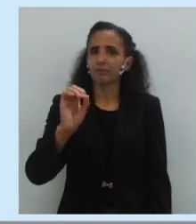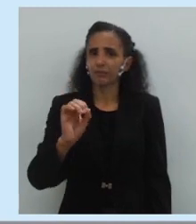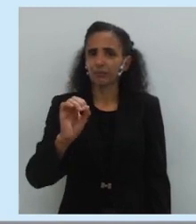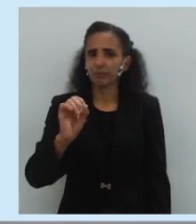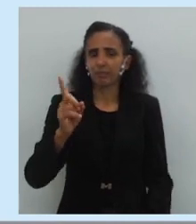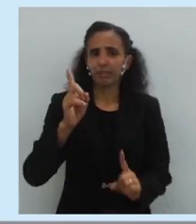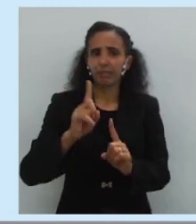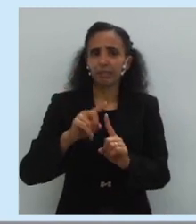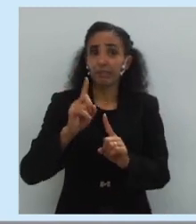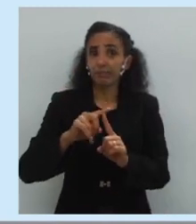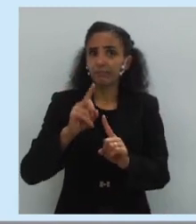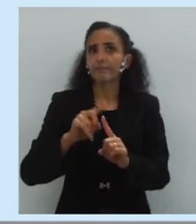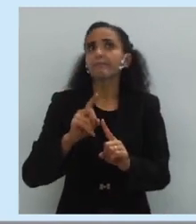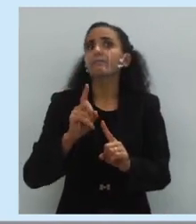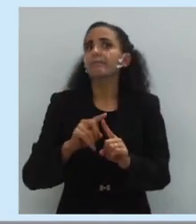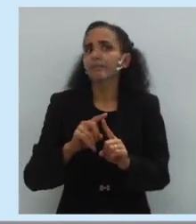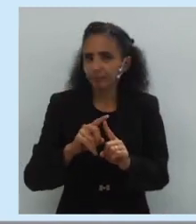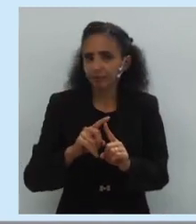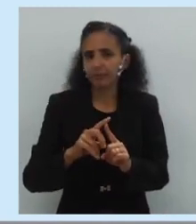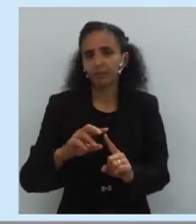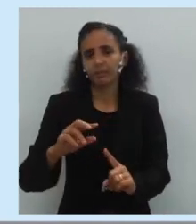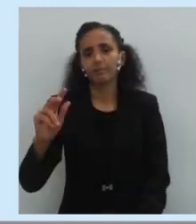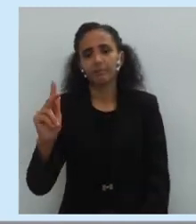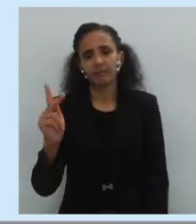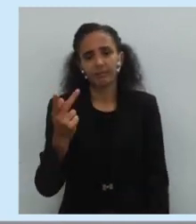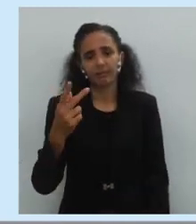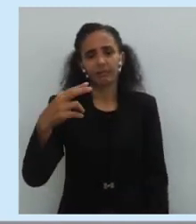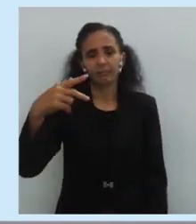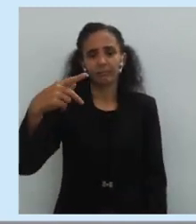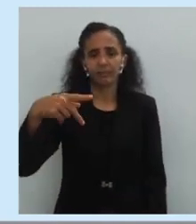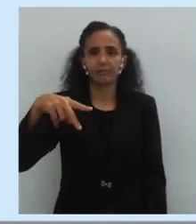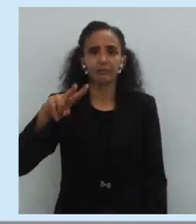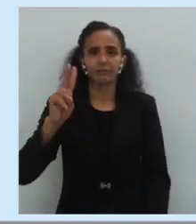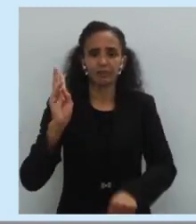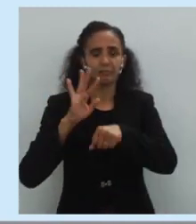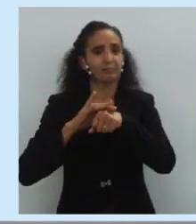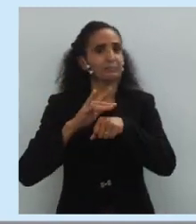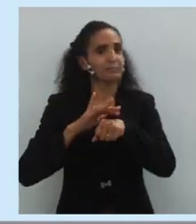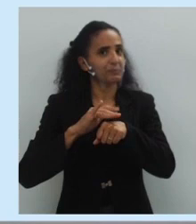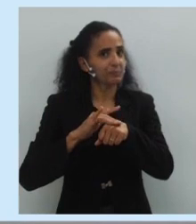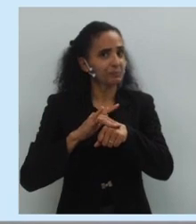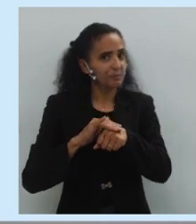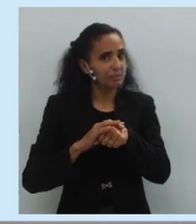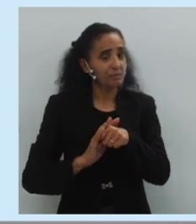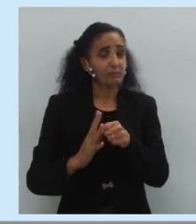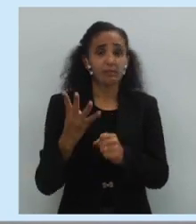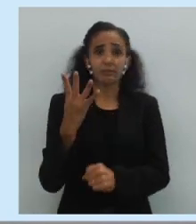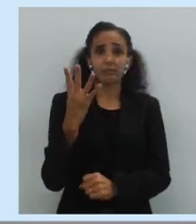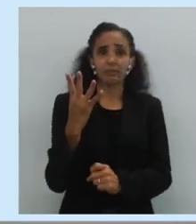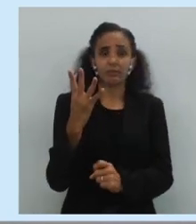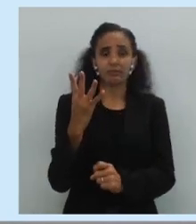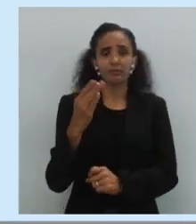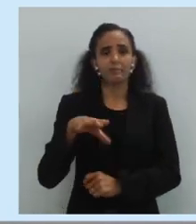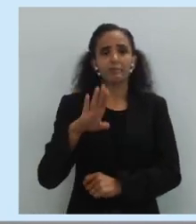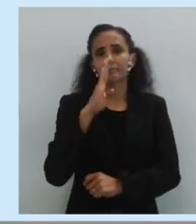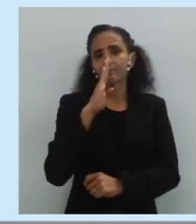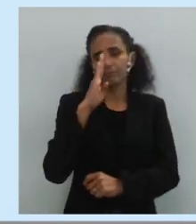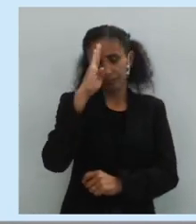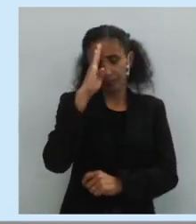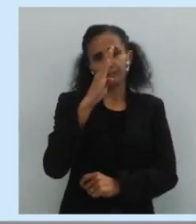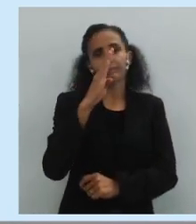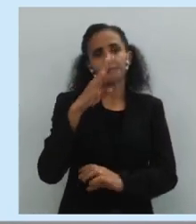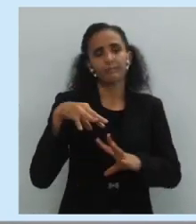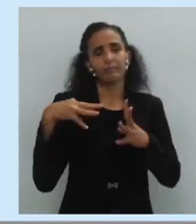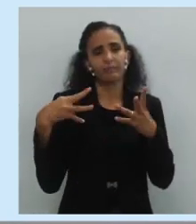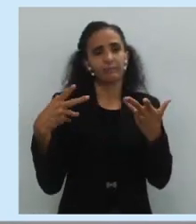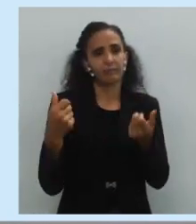de 150 tipos de HPV. Veja que é muito tipo de HPV. Mas 4 tipos são